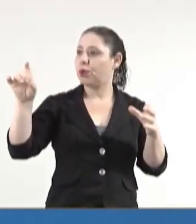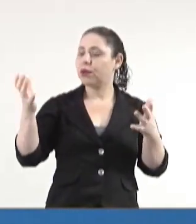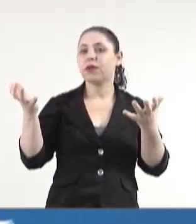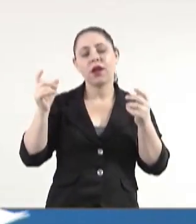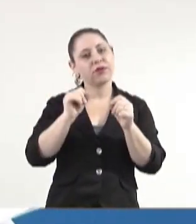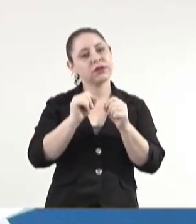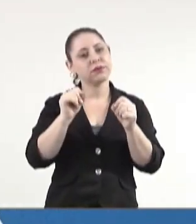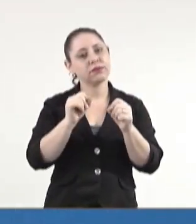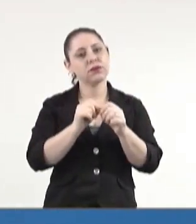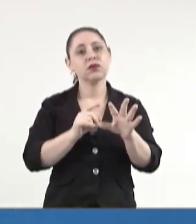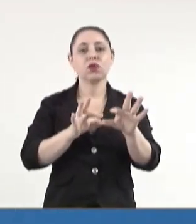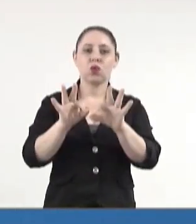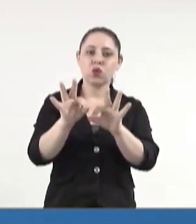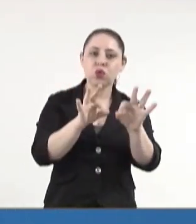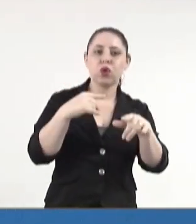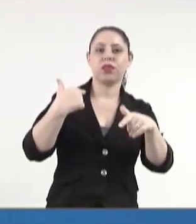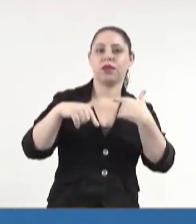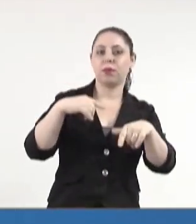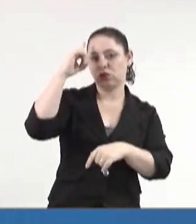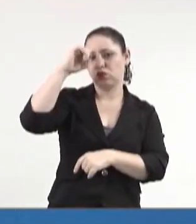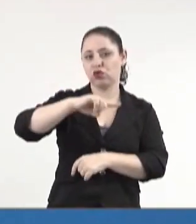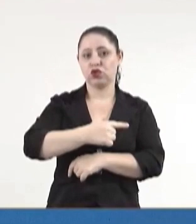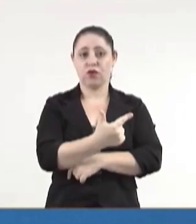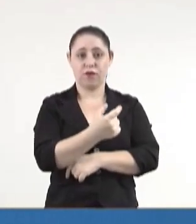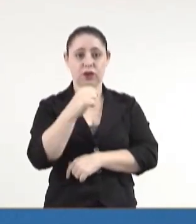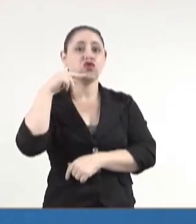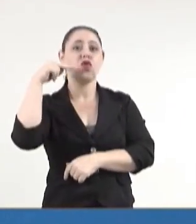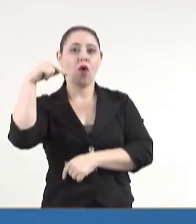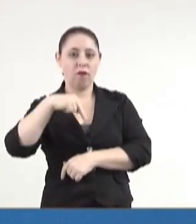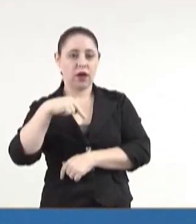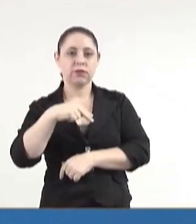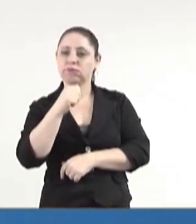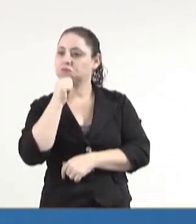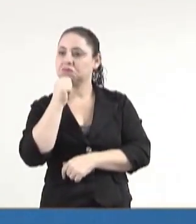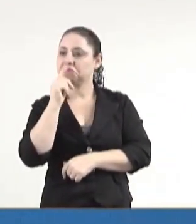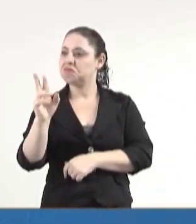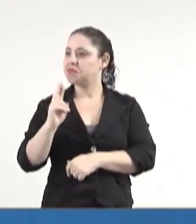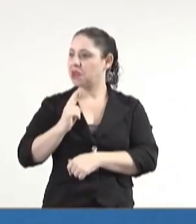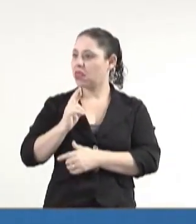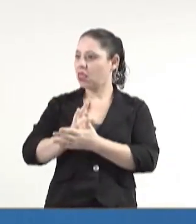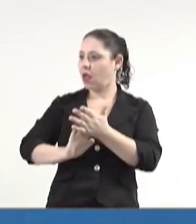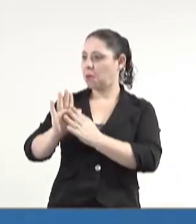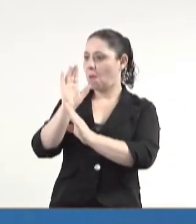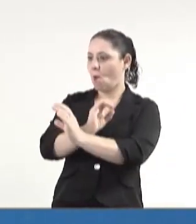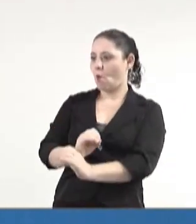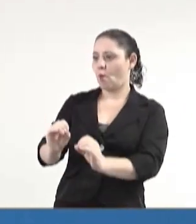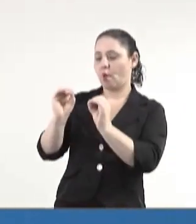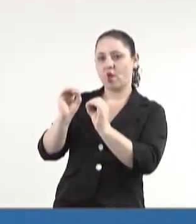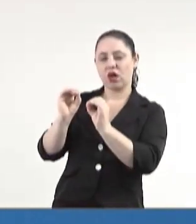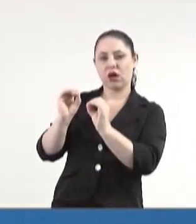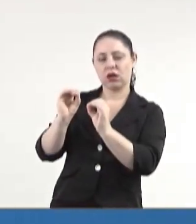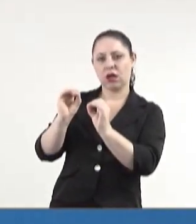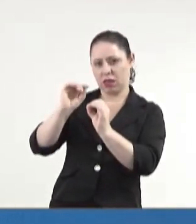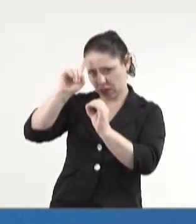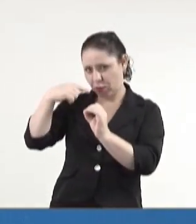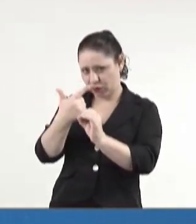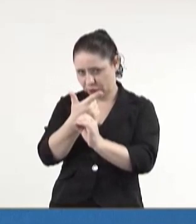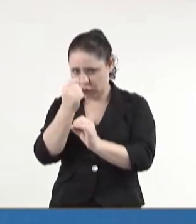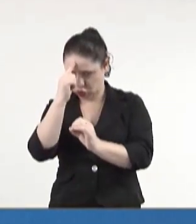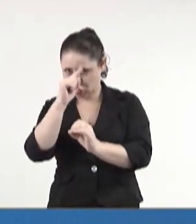que os grupos sequer têm resposta ou sabem o que é que está acontecendo. Nós temos